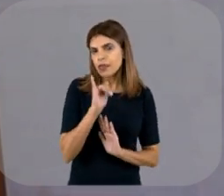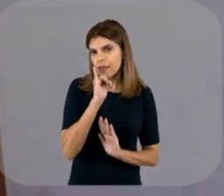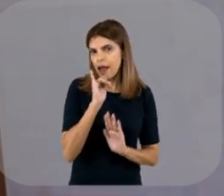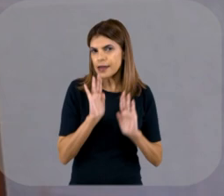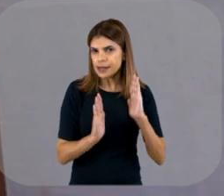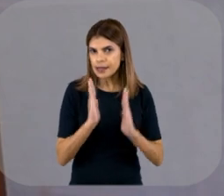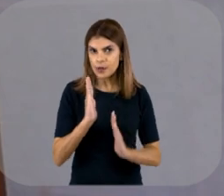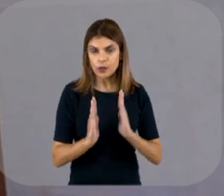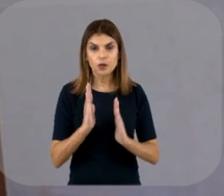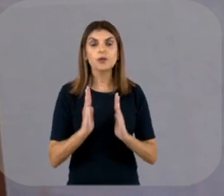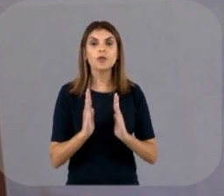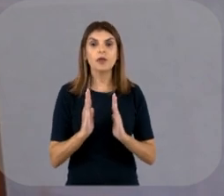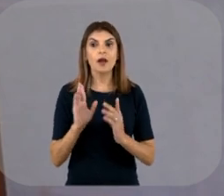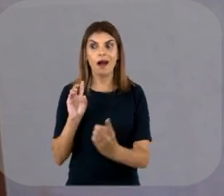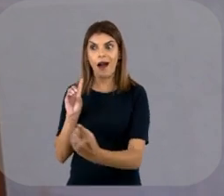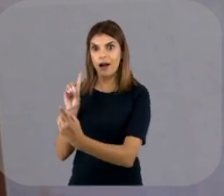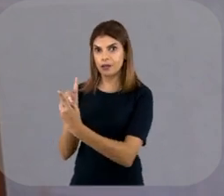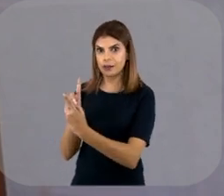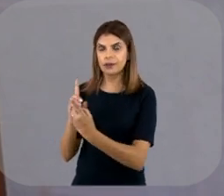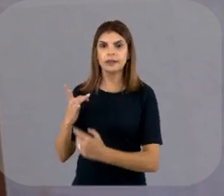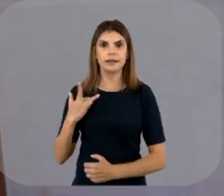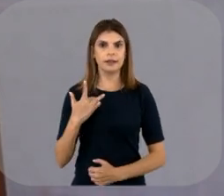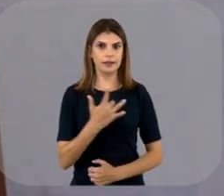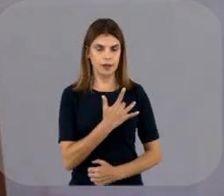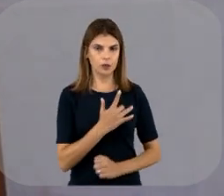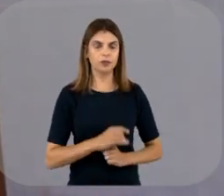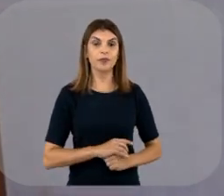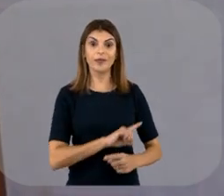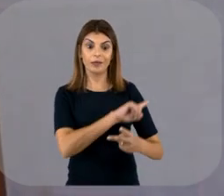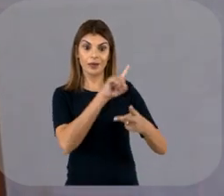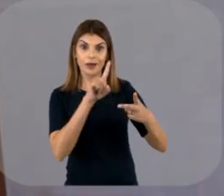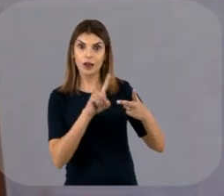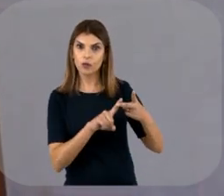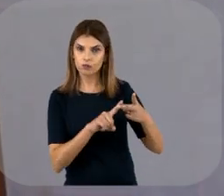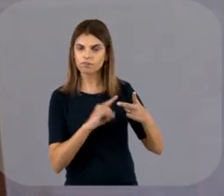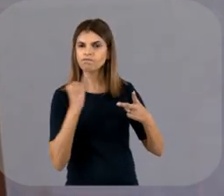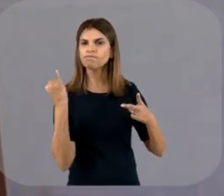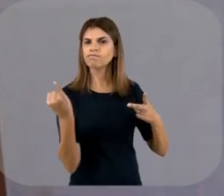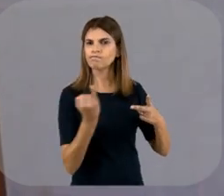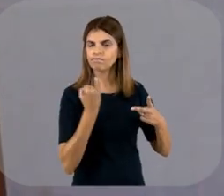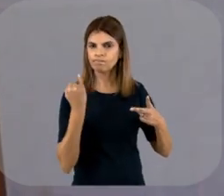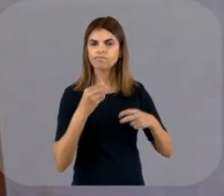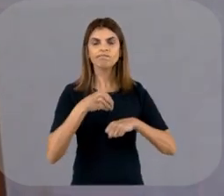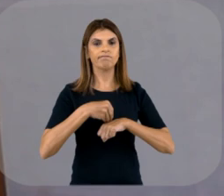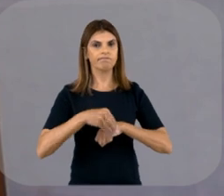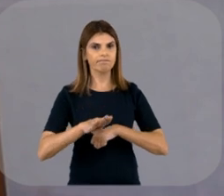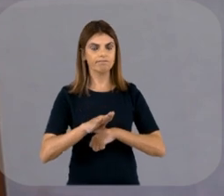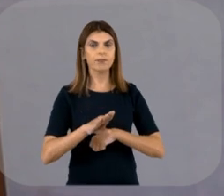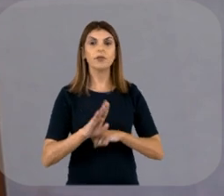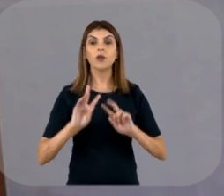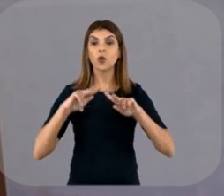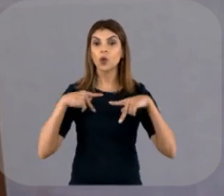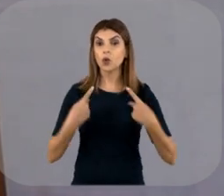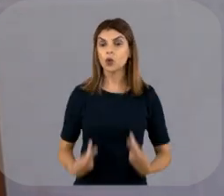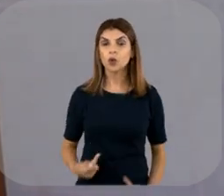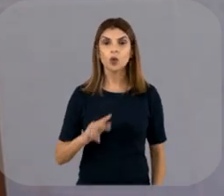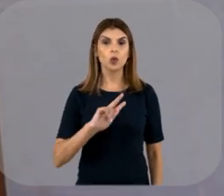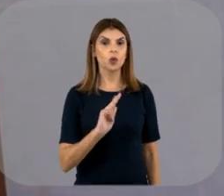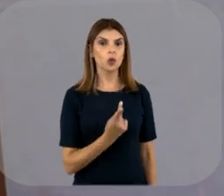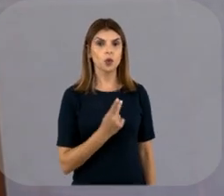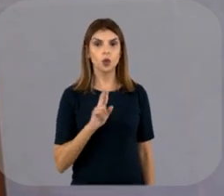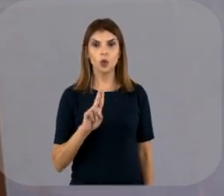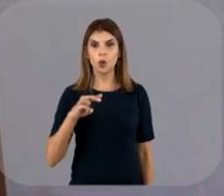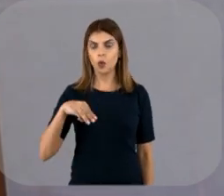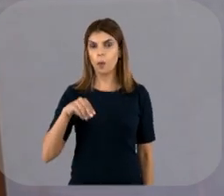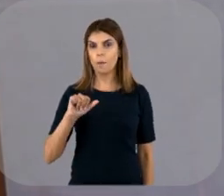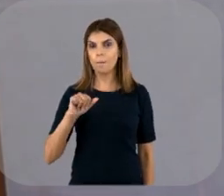por exemplo, durante o atendimento em saúde. O segundo princípio é o princípio chamado humanístico, e